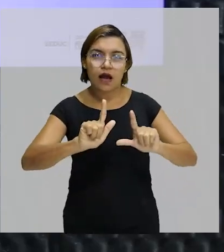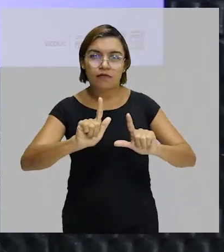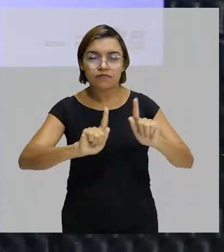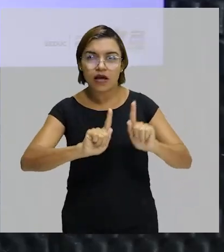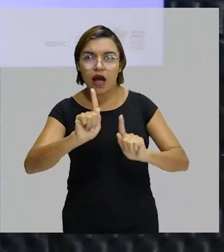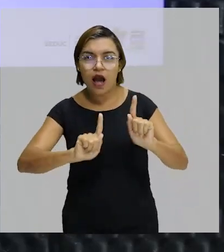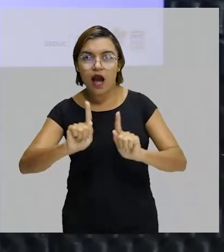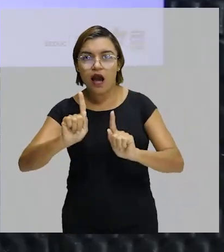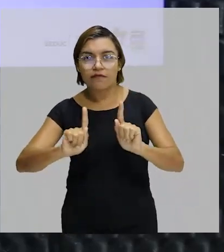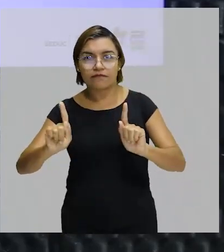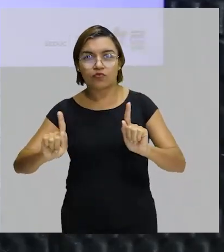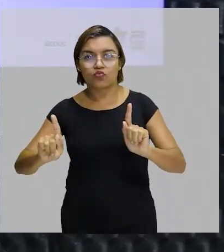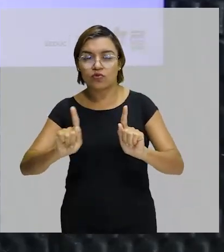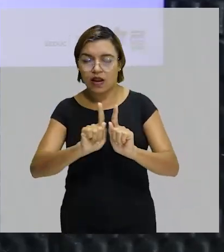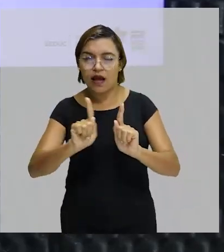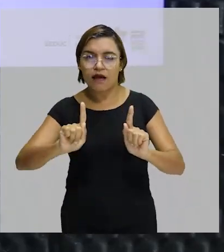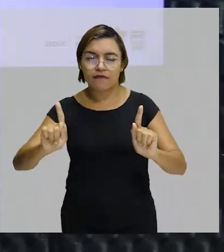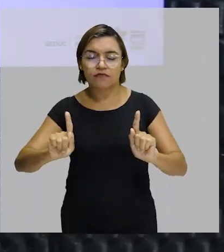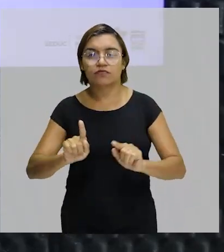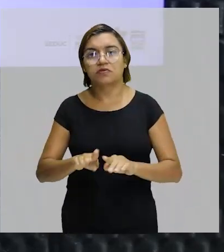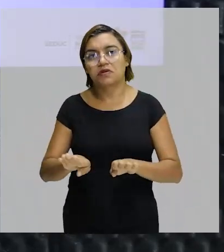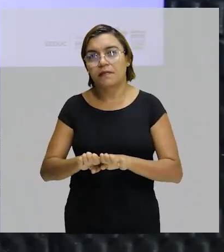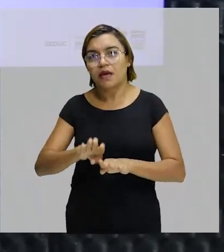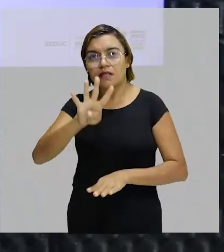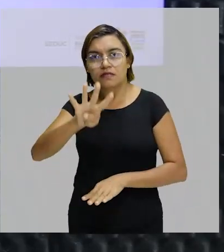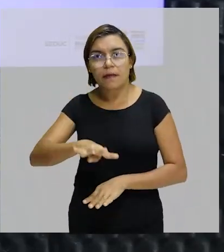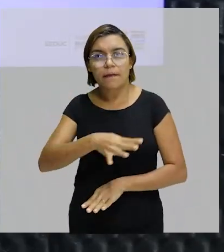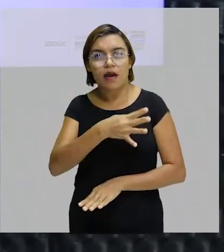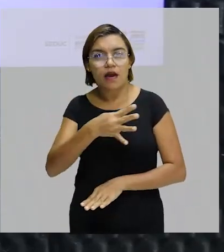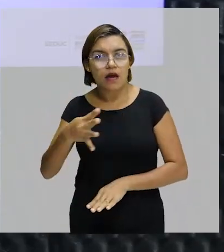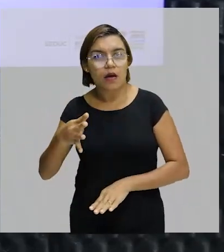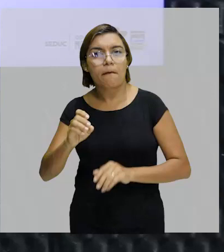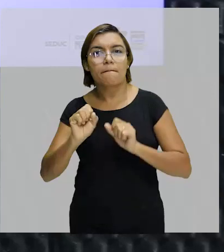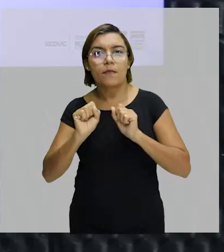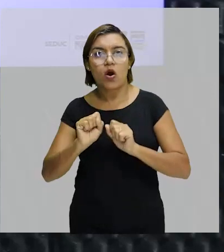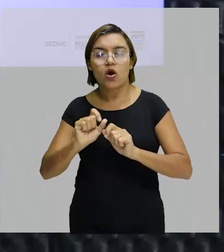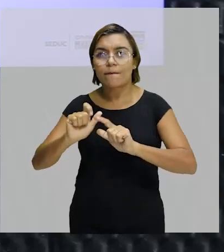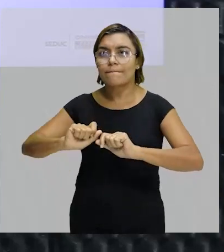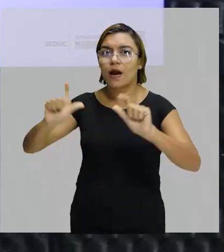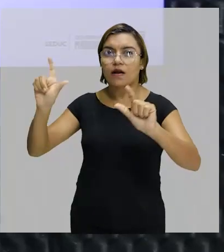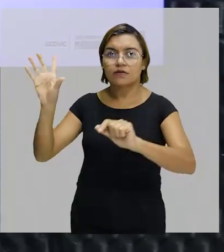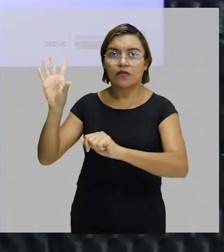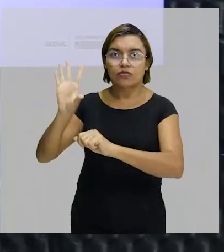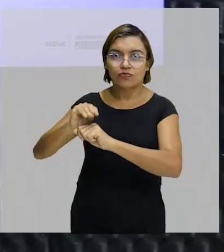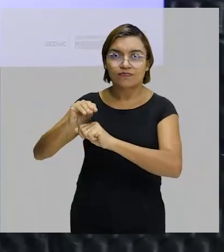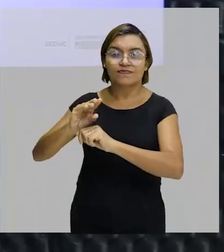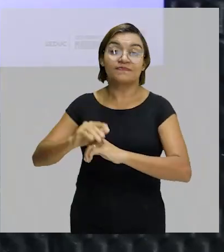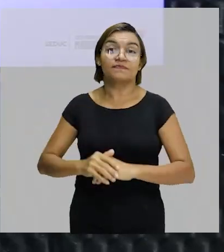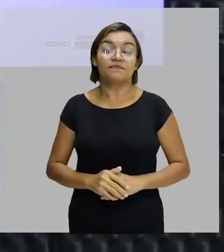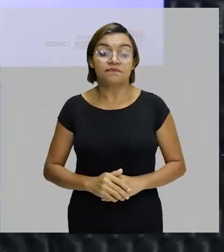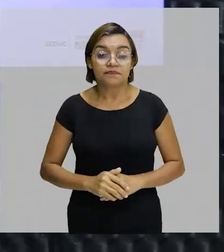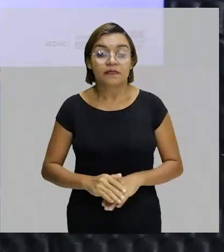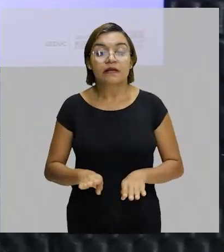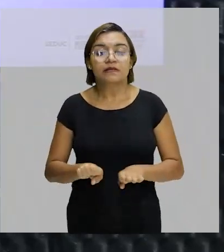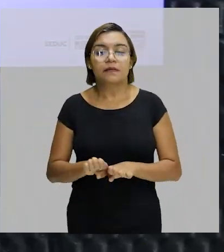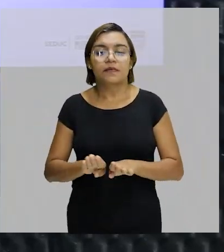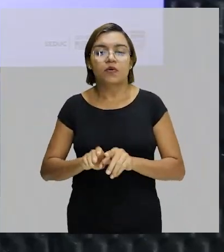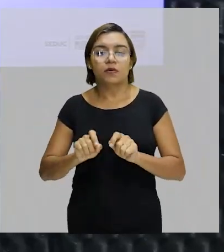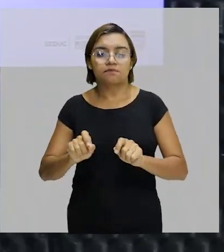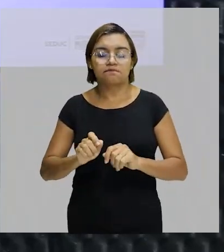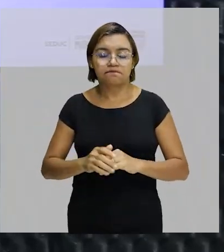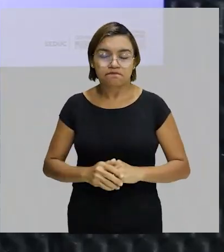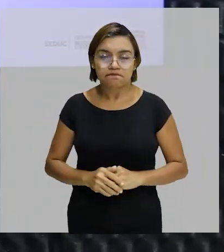vai printar, passar para o caderno e vai continuar com os nos estudos. Beleza, turminha? Bom, estamos em uma série de